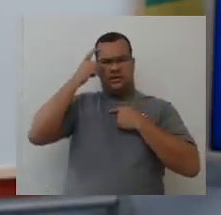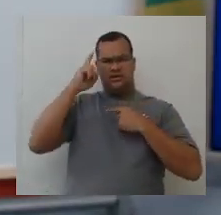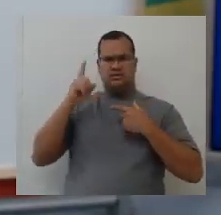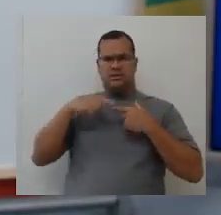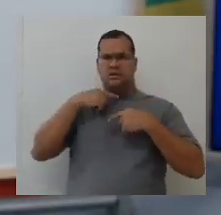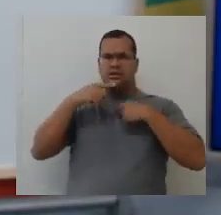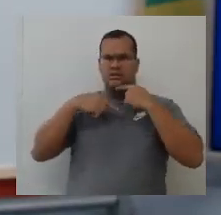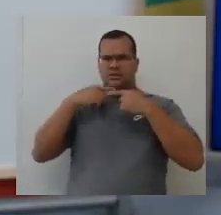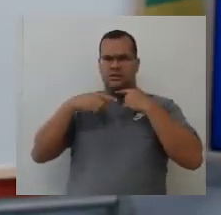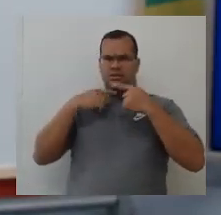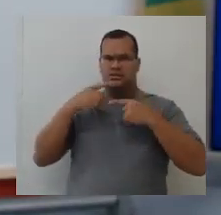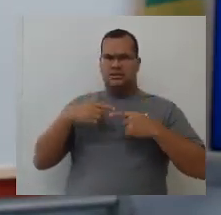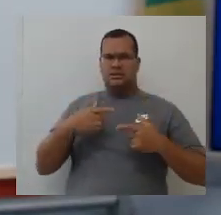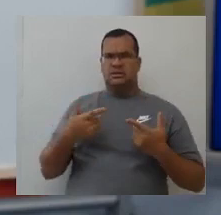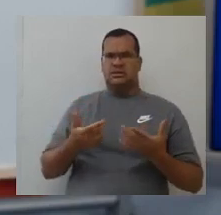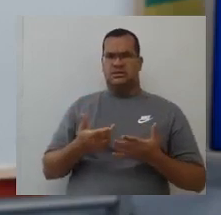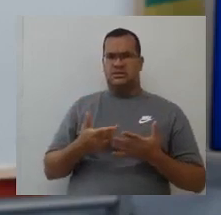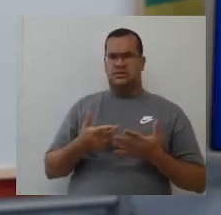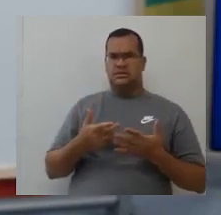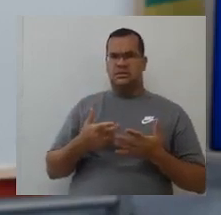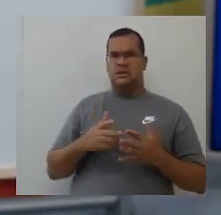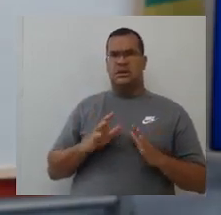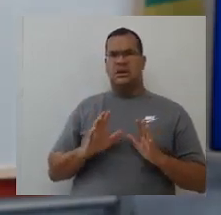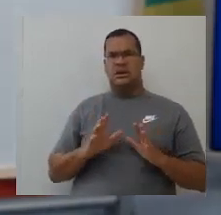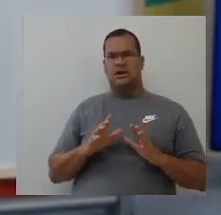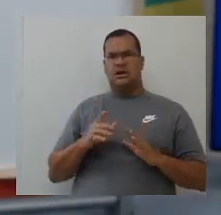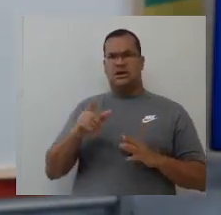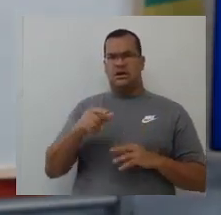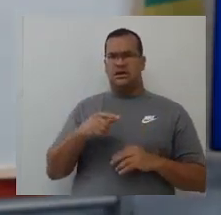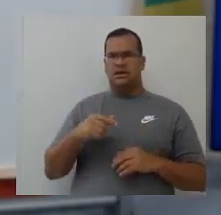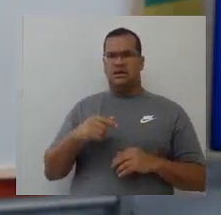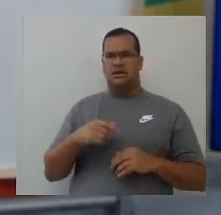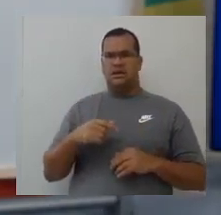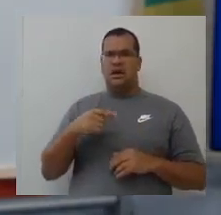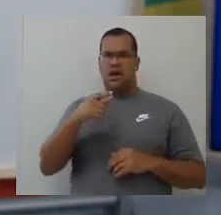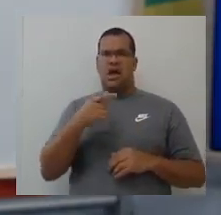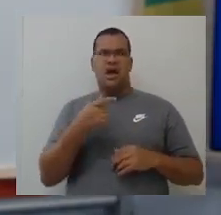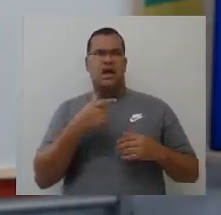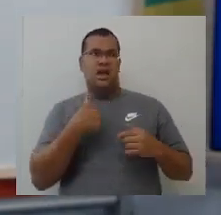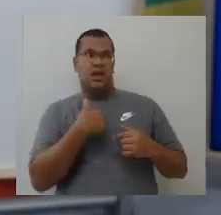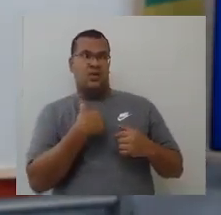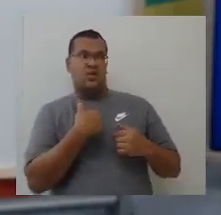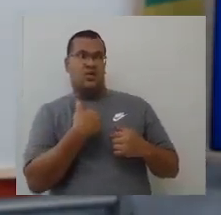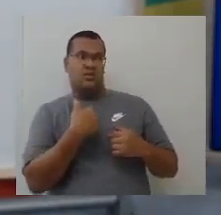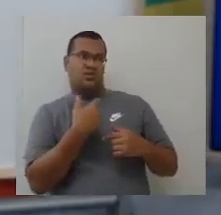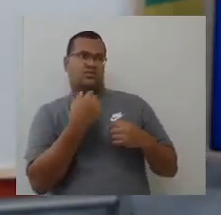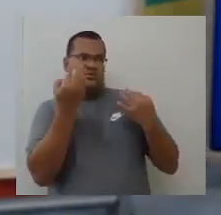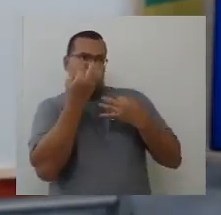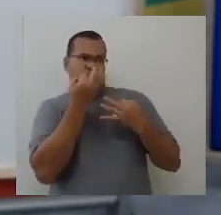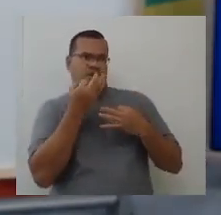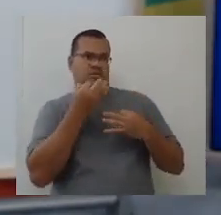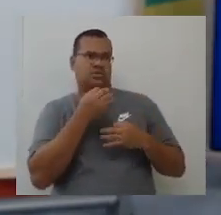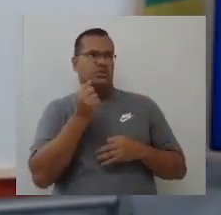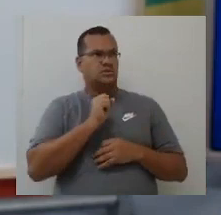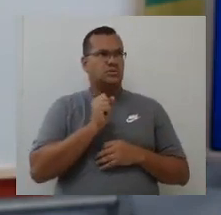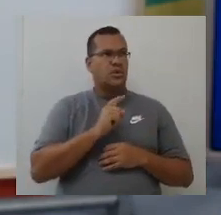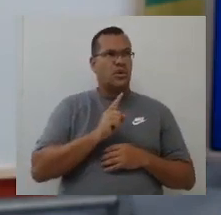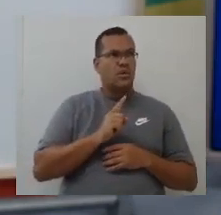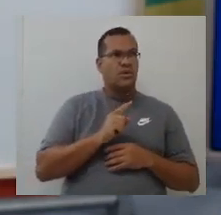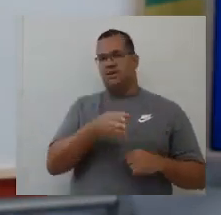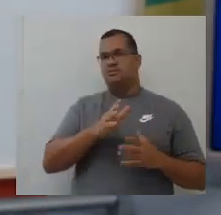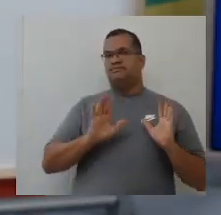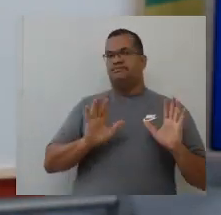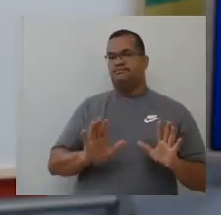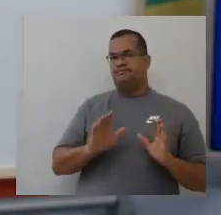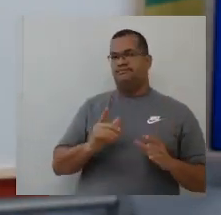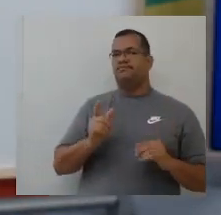Vamos confirmar? Vamos confirmar com alguém? Ah, eu sou lindo, não sou? Como é que seria esse não sou? Aí a gente já